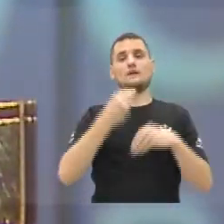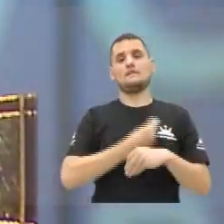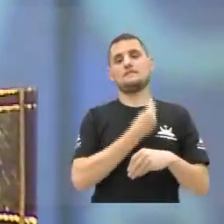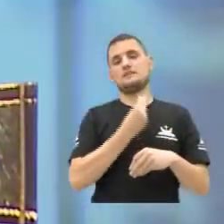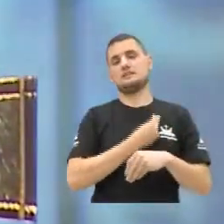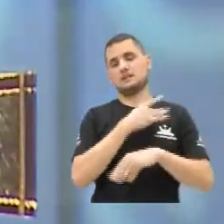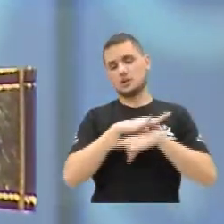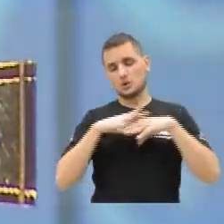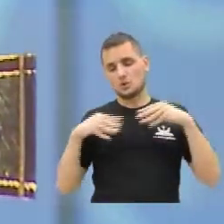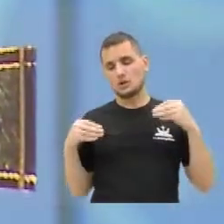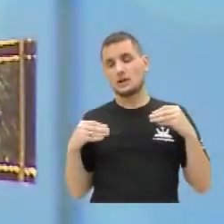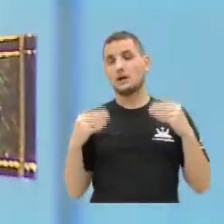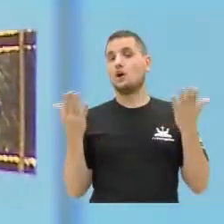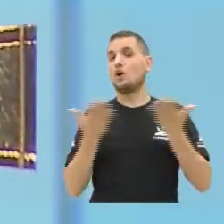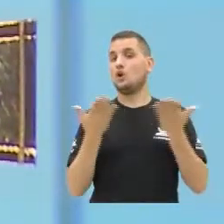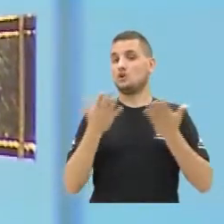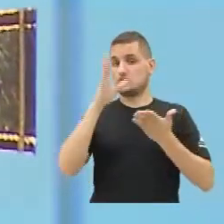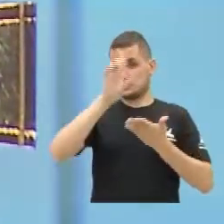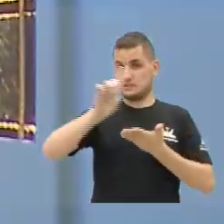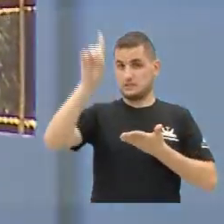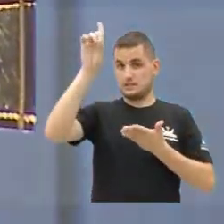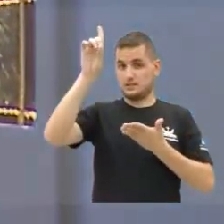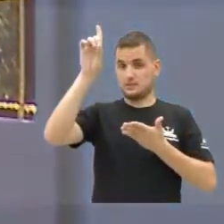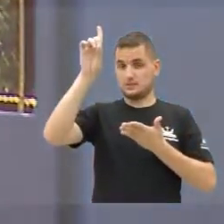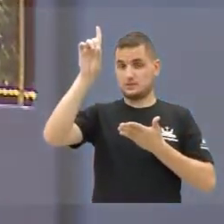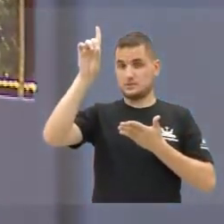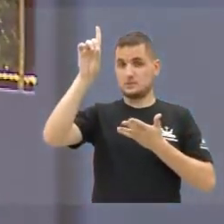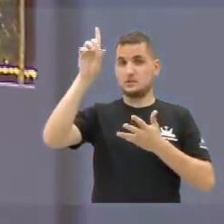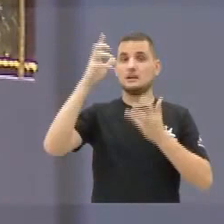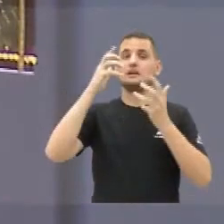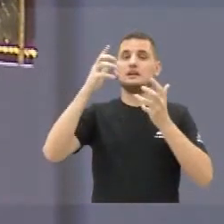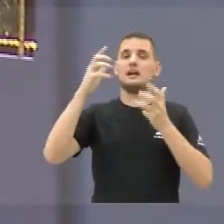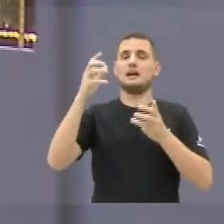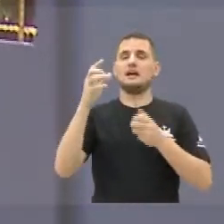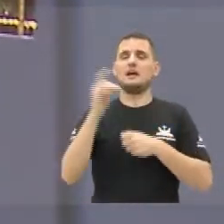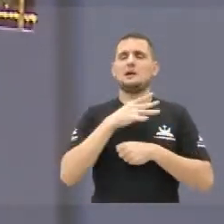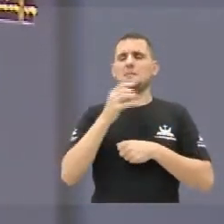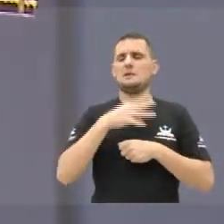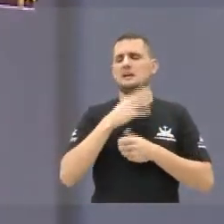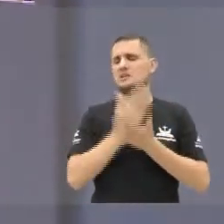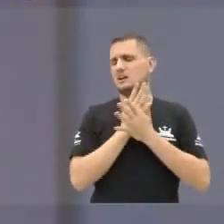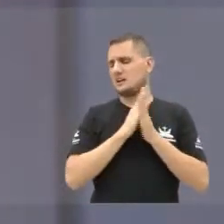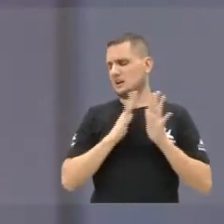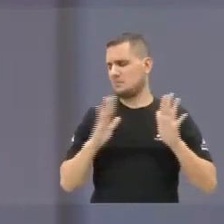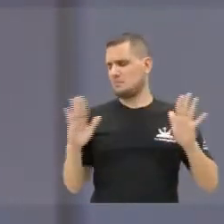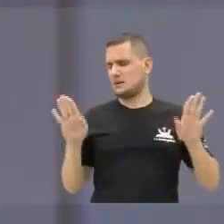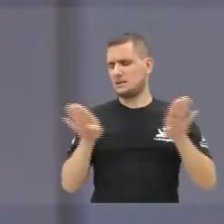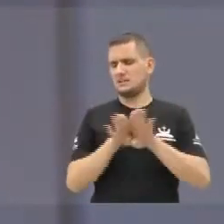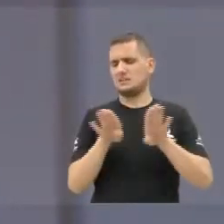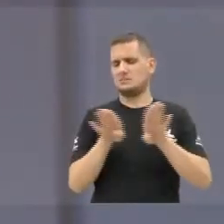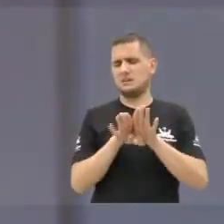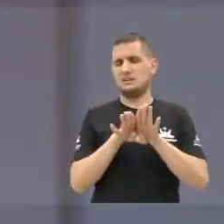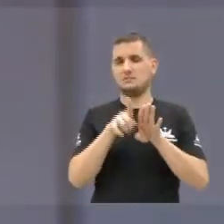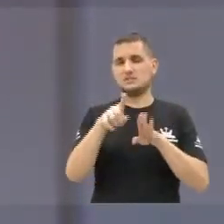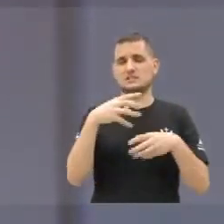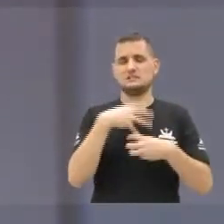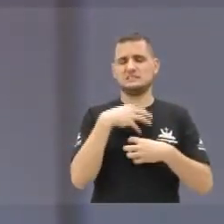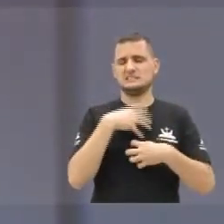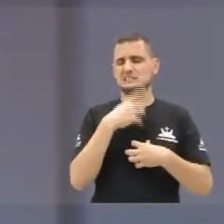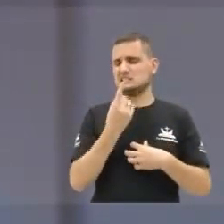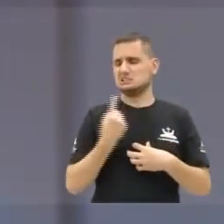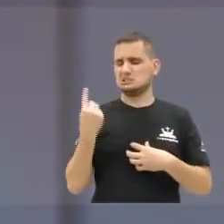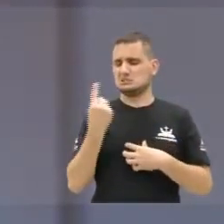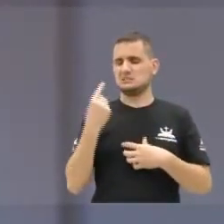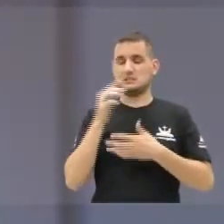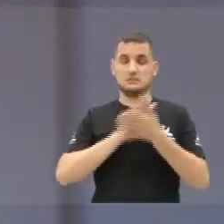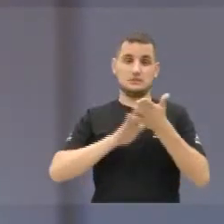Deus escolheu essa noite para tirar esse medo do teu coração. Deus escolheu essa noite para tirar a solidão da tua alma.